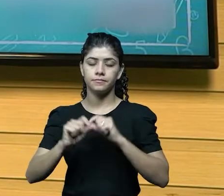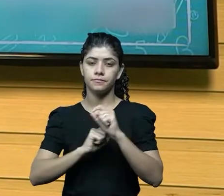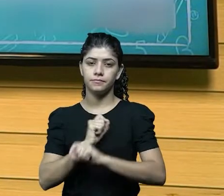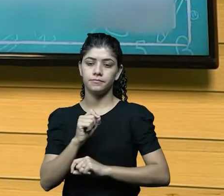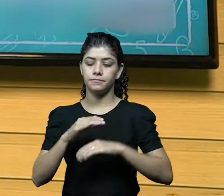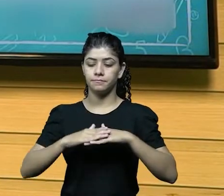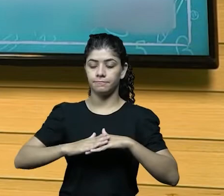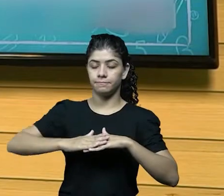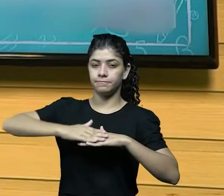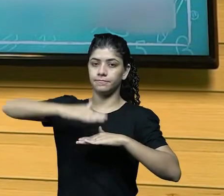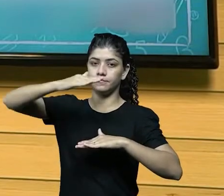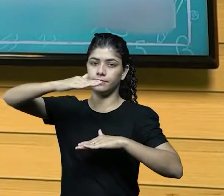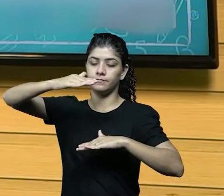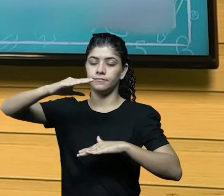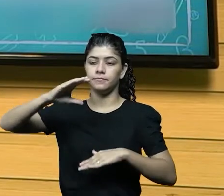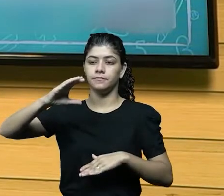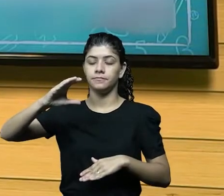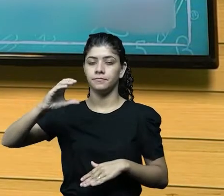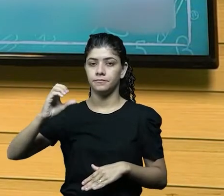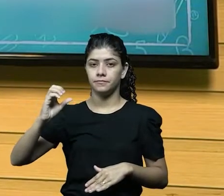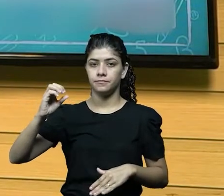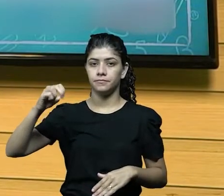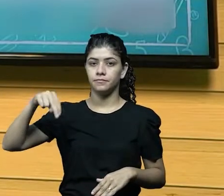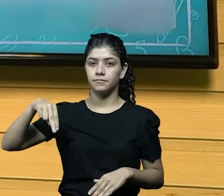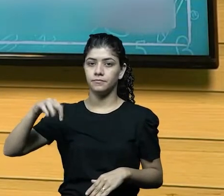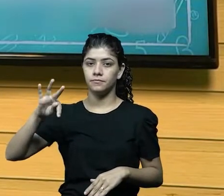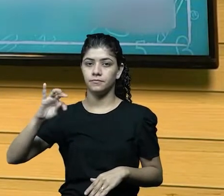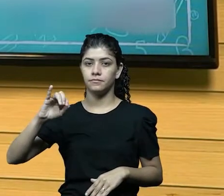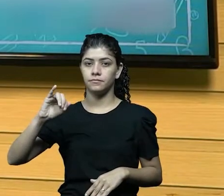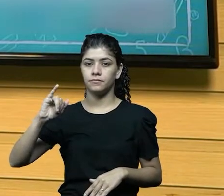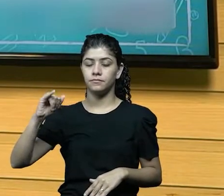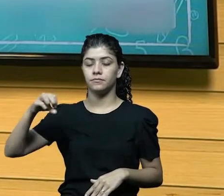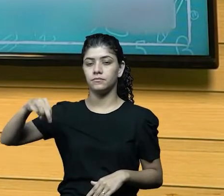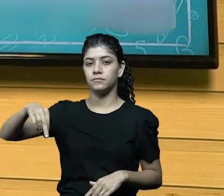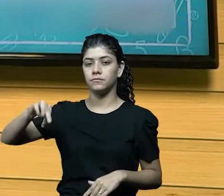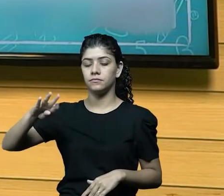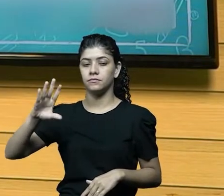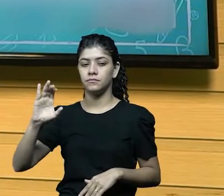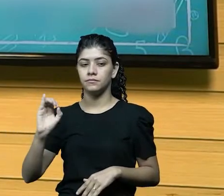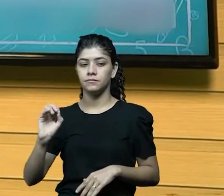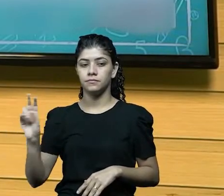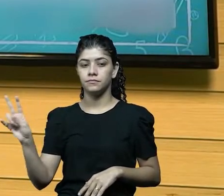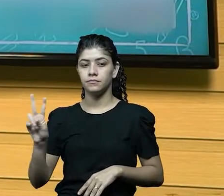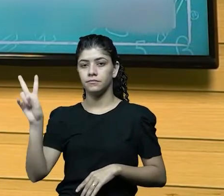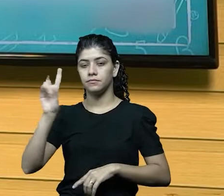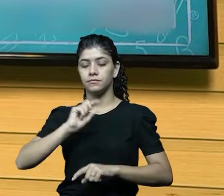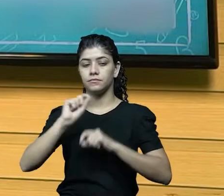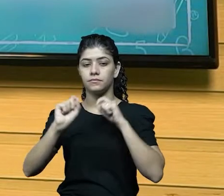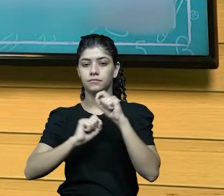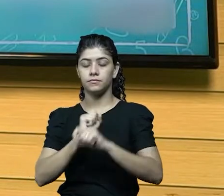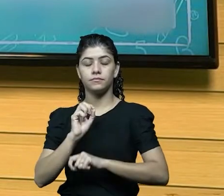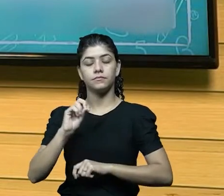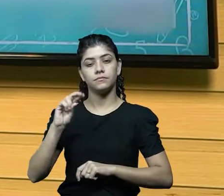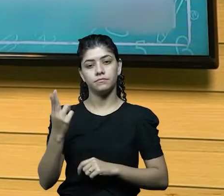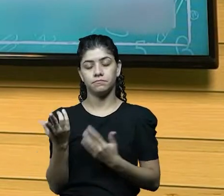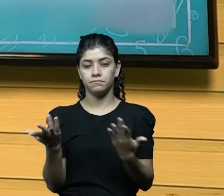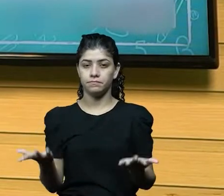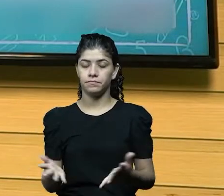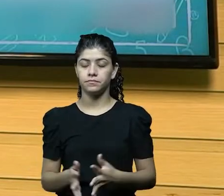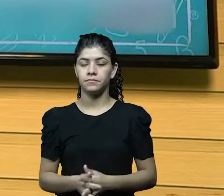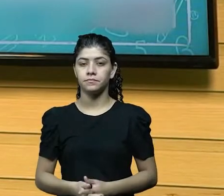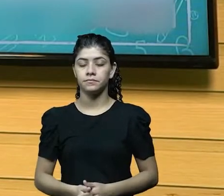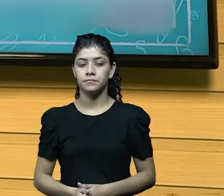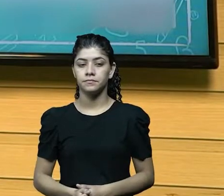da medida em centímetros ou milímetros, então até aquele valor ali é o valor em centímetros ou